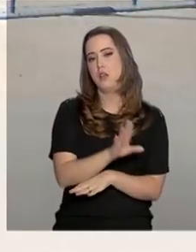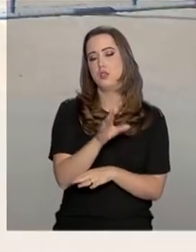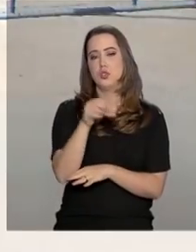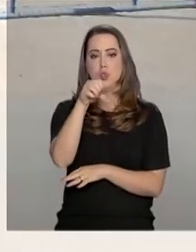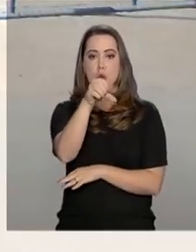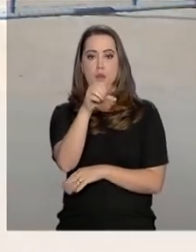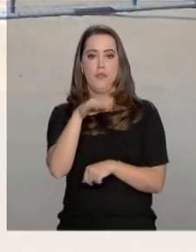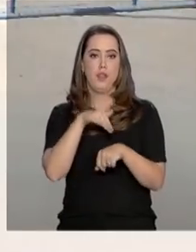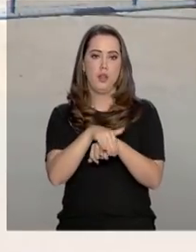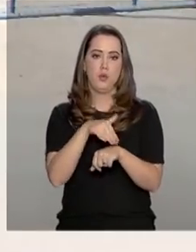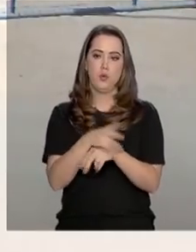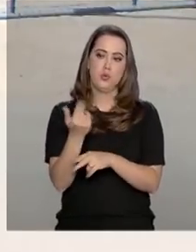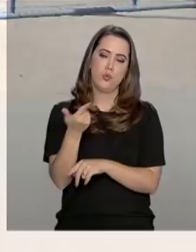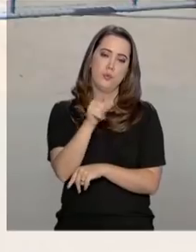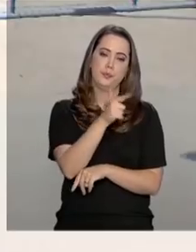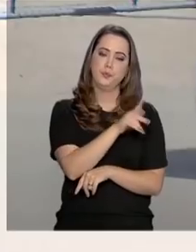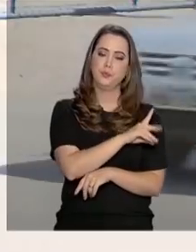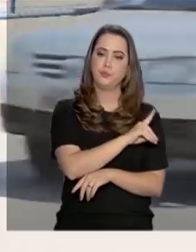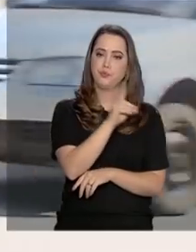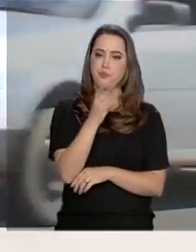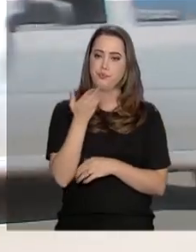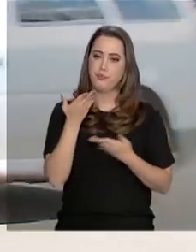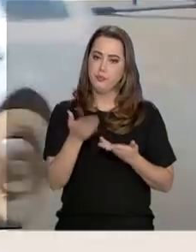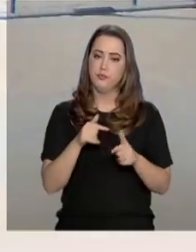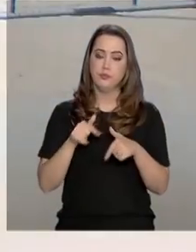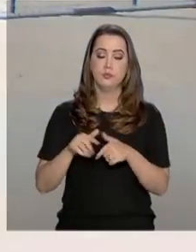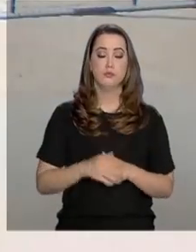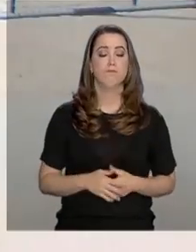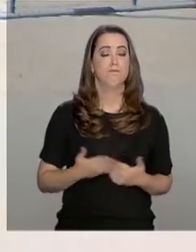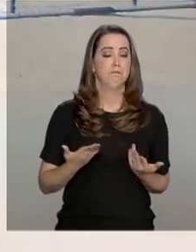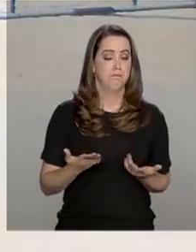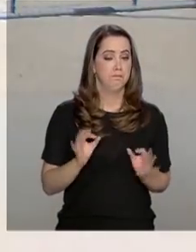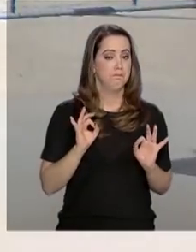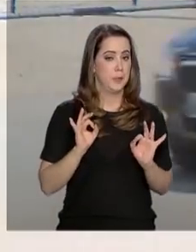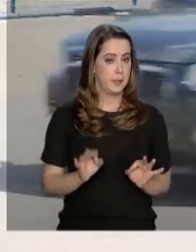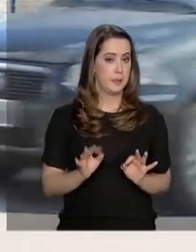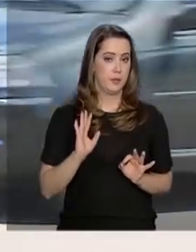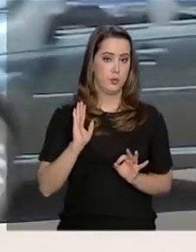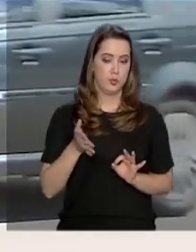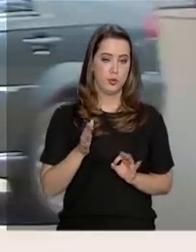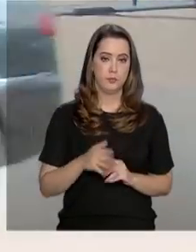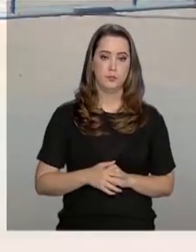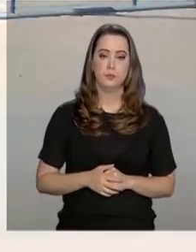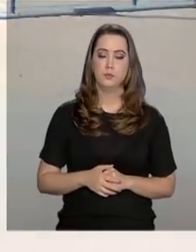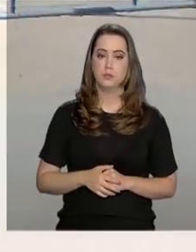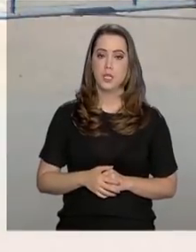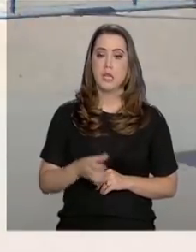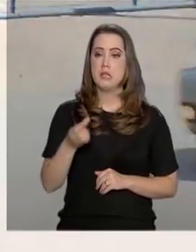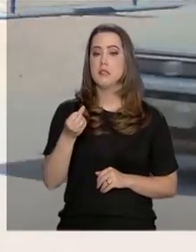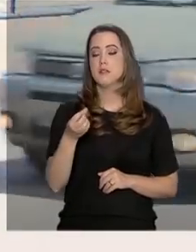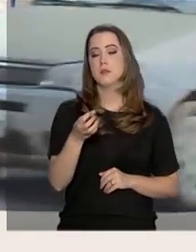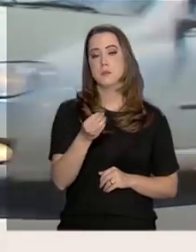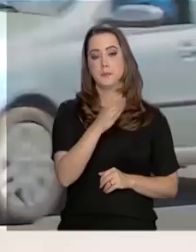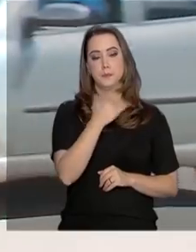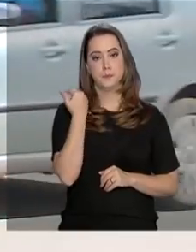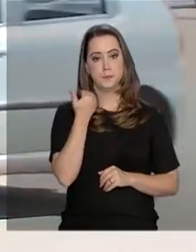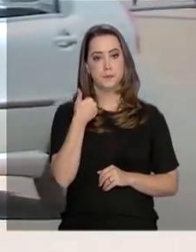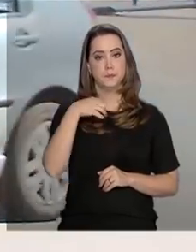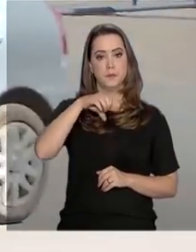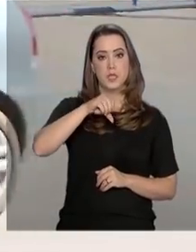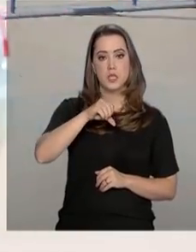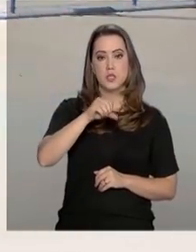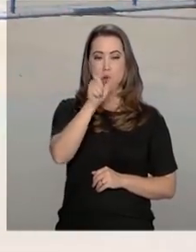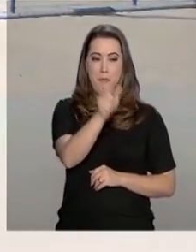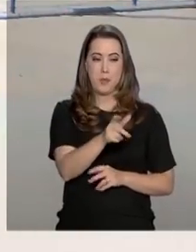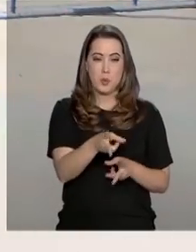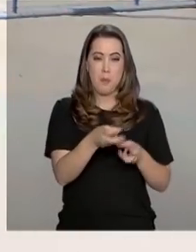como tem sido nos outros dias aqui de operação. Então foram confirmados até agora 60 mortes, 19 corpos